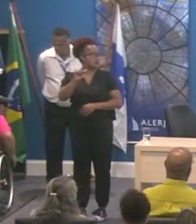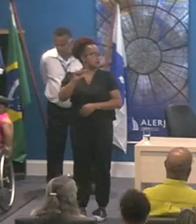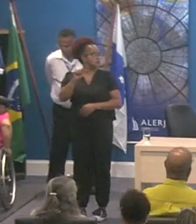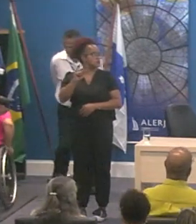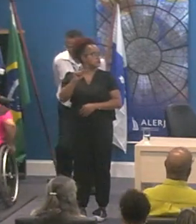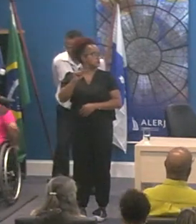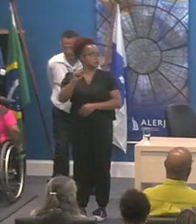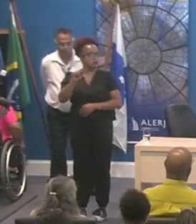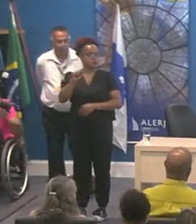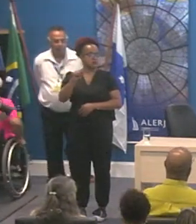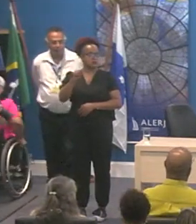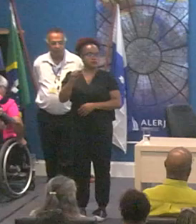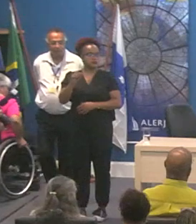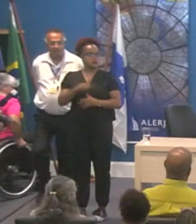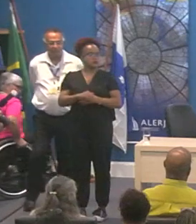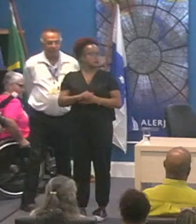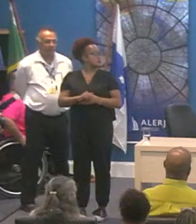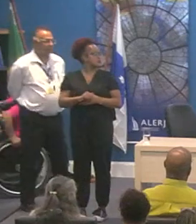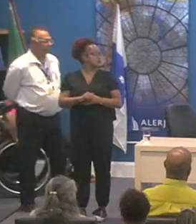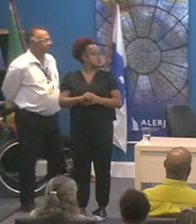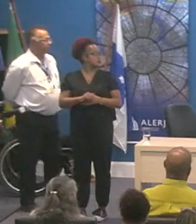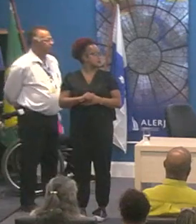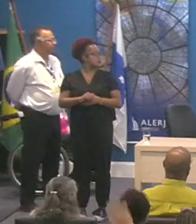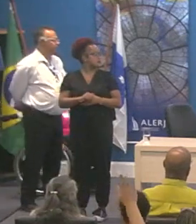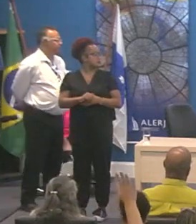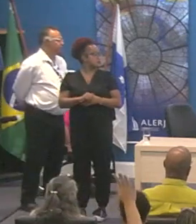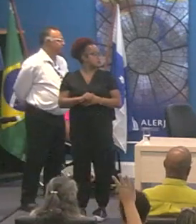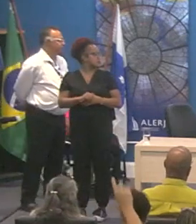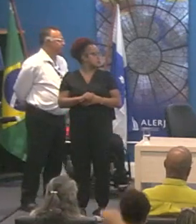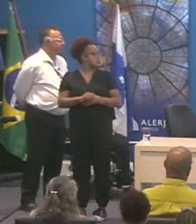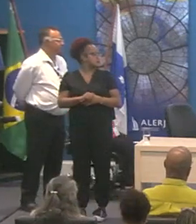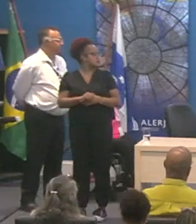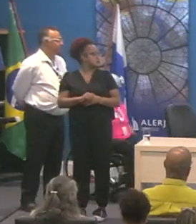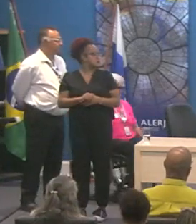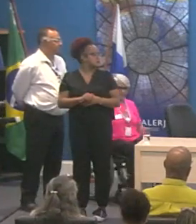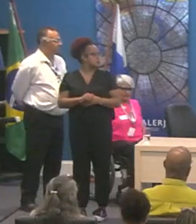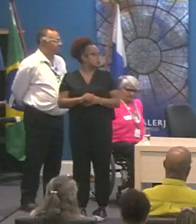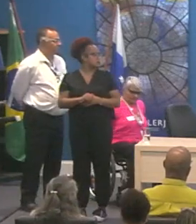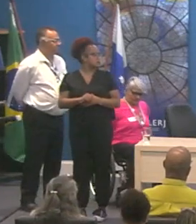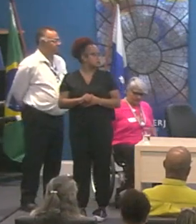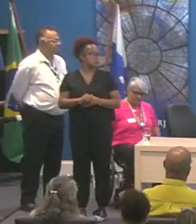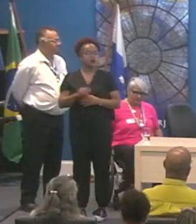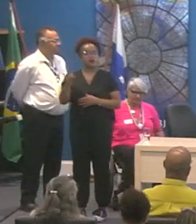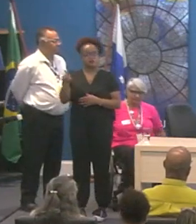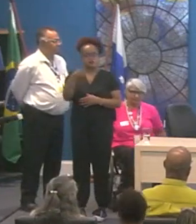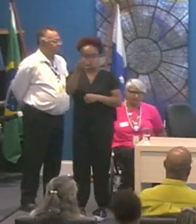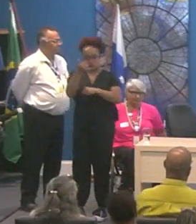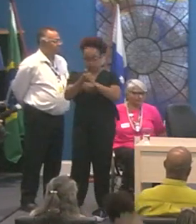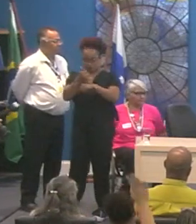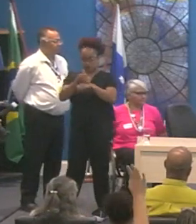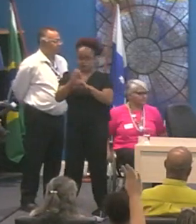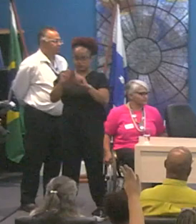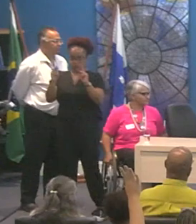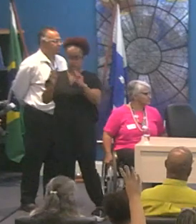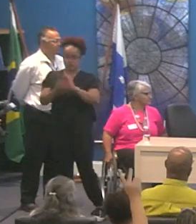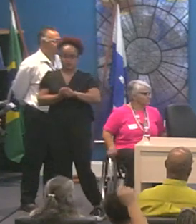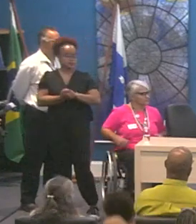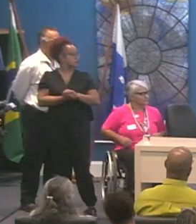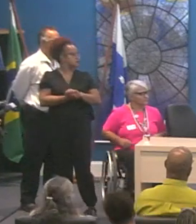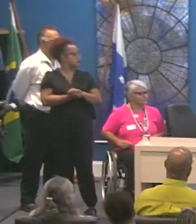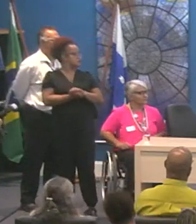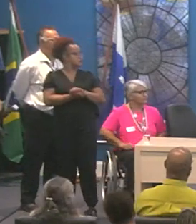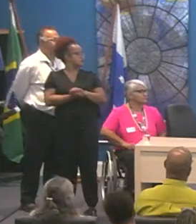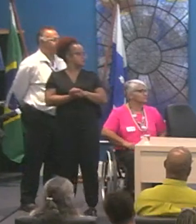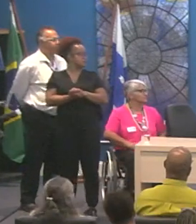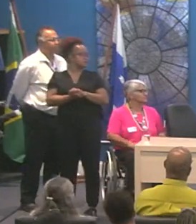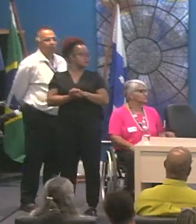Segura aí, Rafael, você vai. Ele vai participar da. Em Volta Redonda? Então tá. Então é para possibilitar